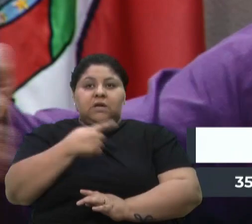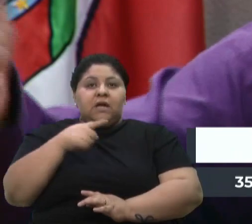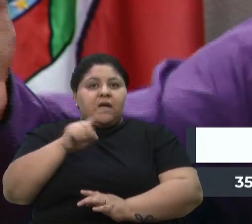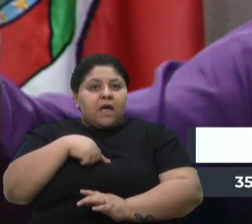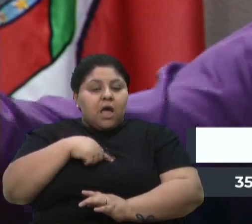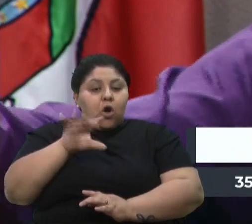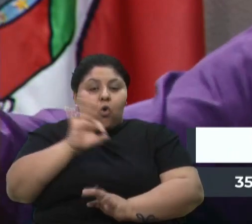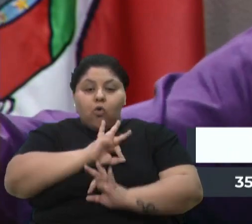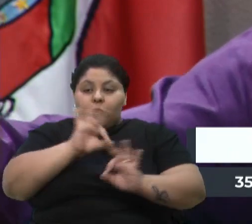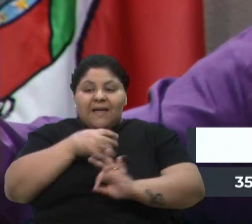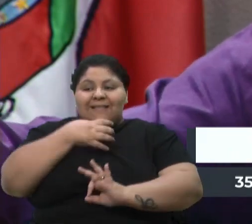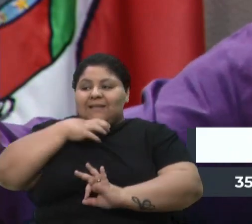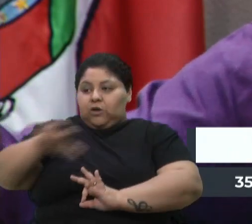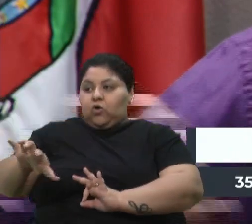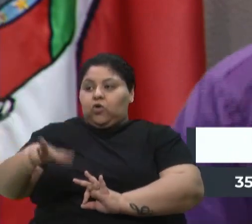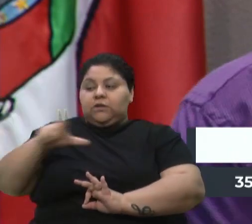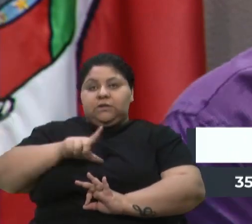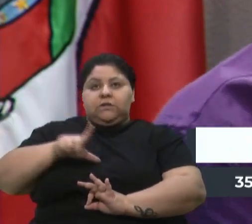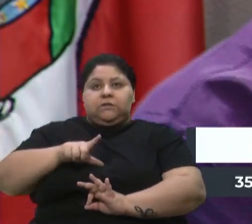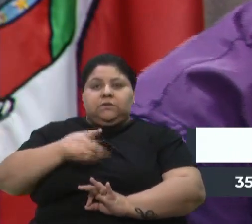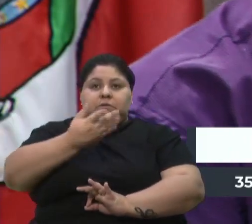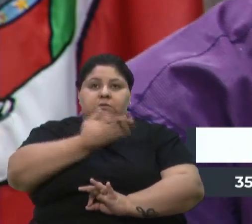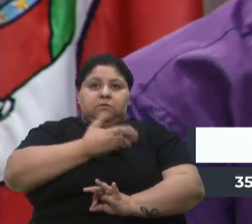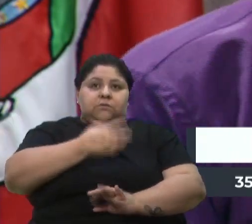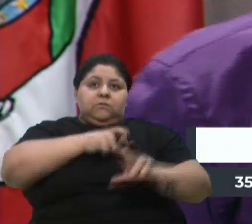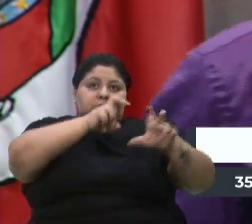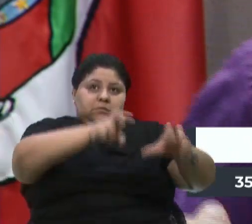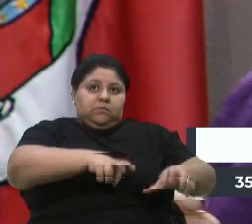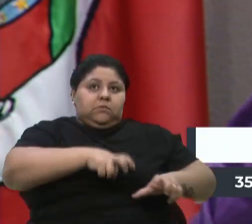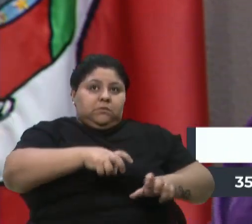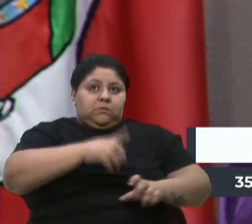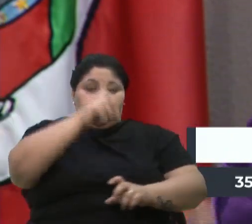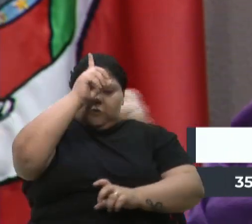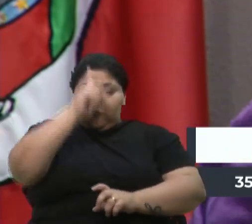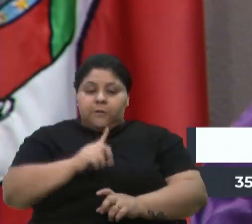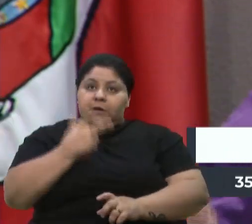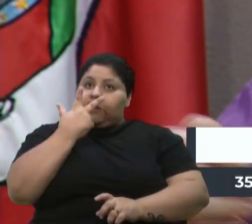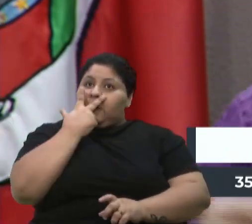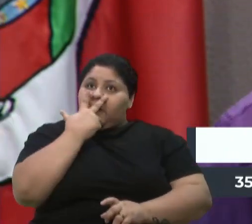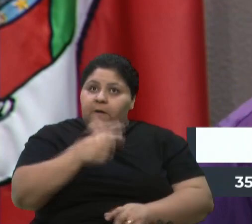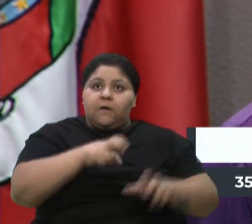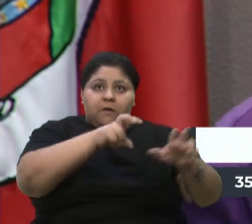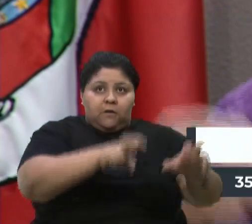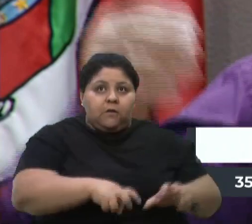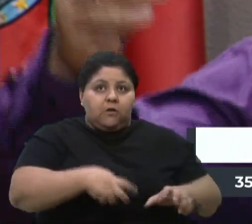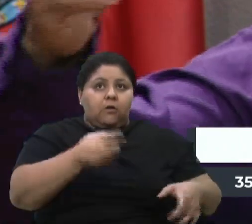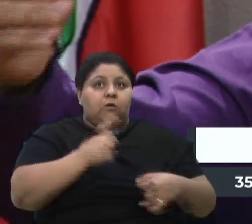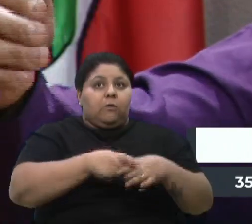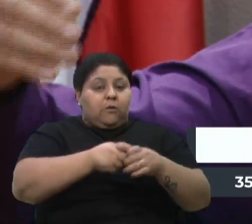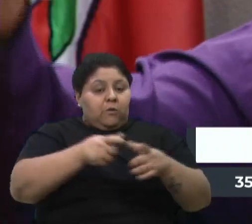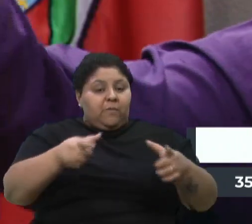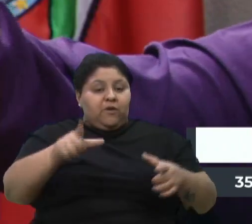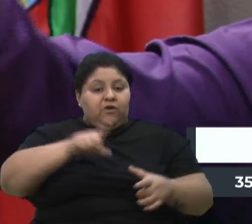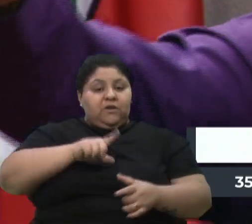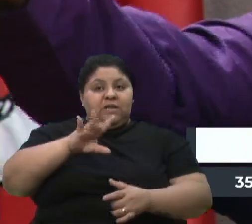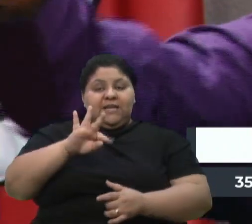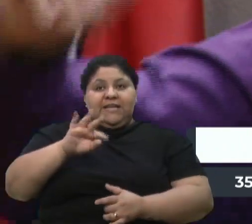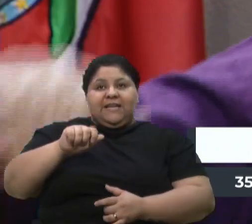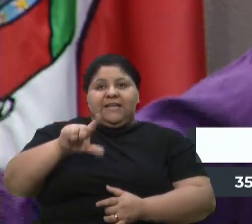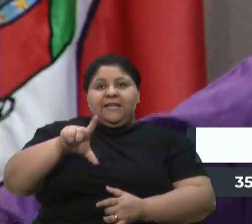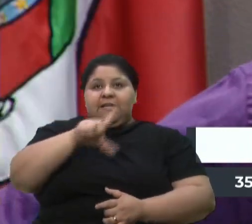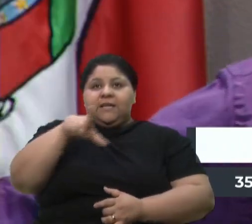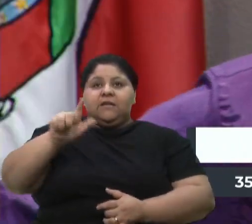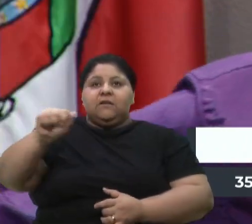amigos chacreiros, teriam o mesmo direito de um agricultor, porque a maioria tem talão para buscar o incentivo